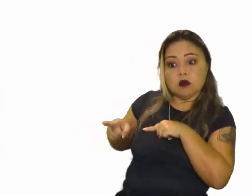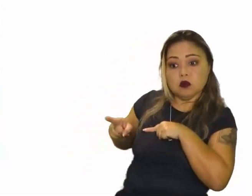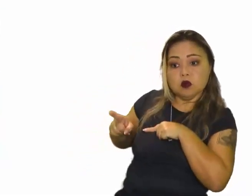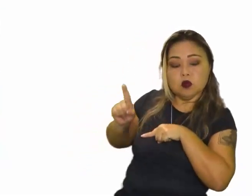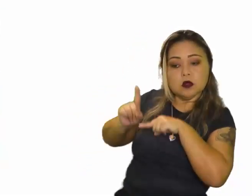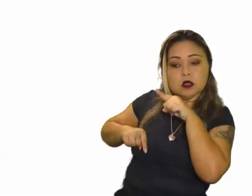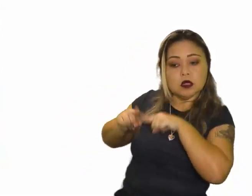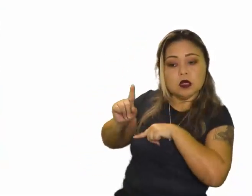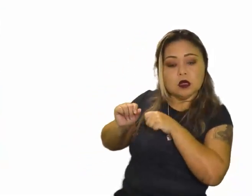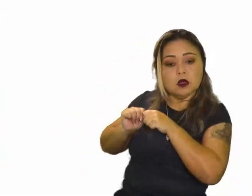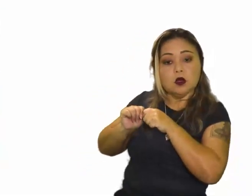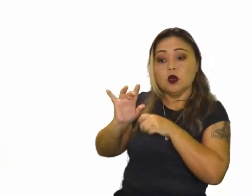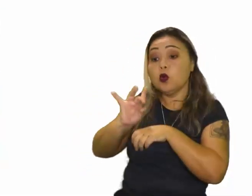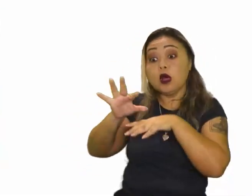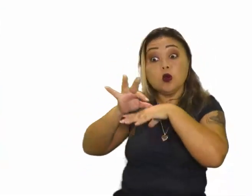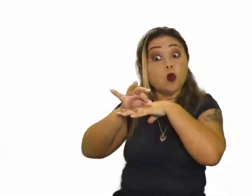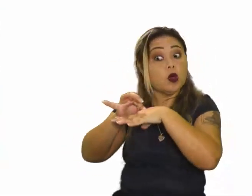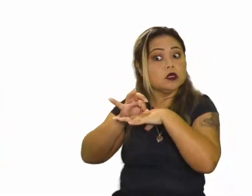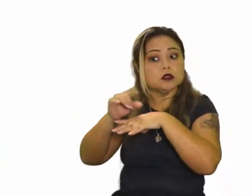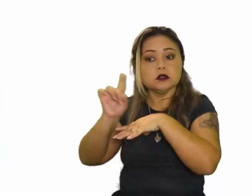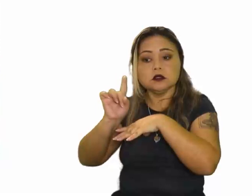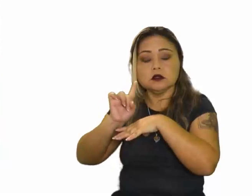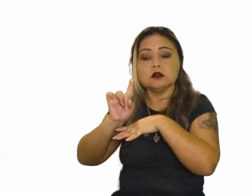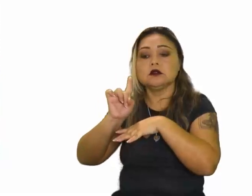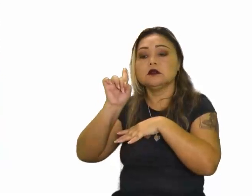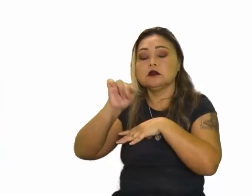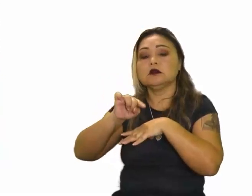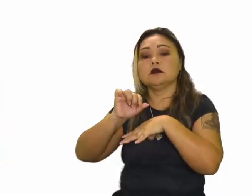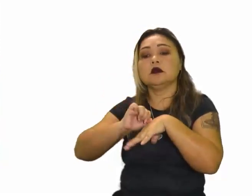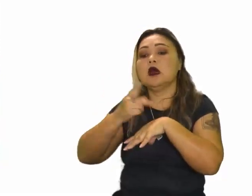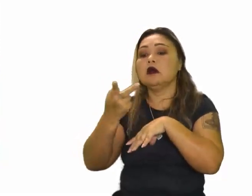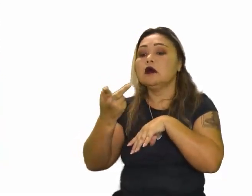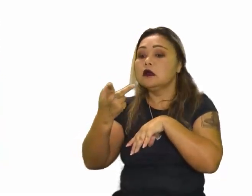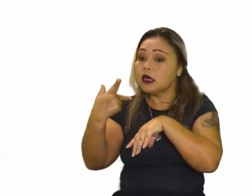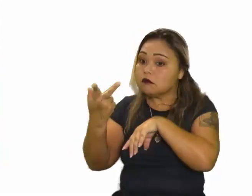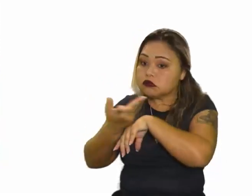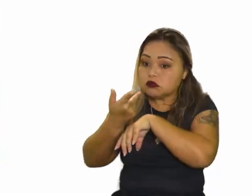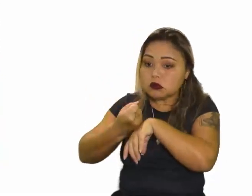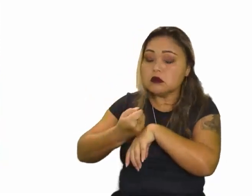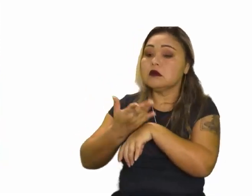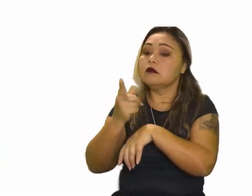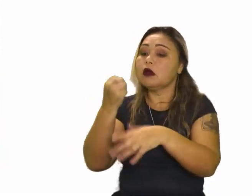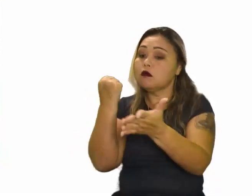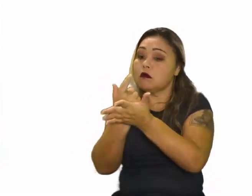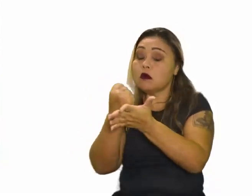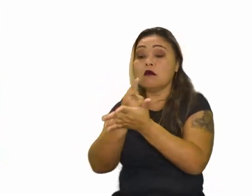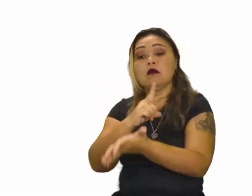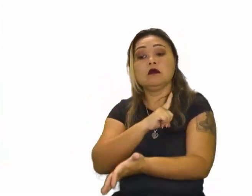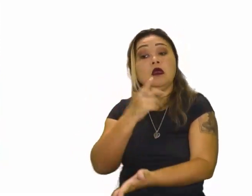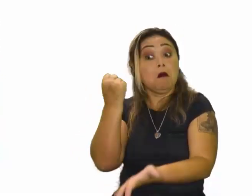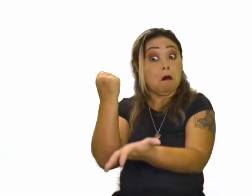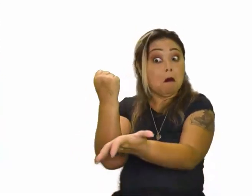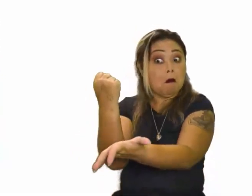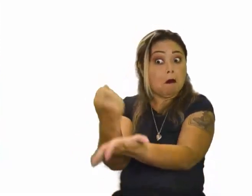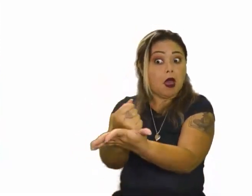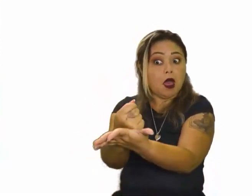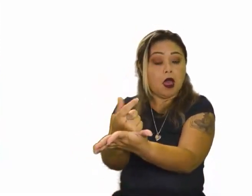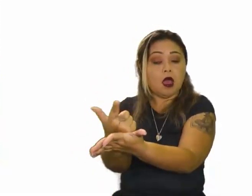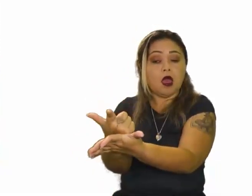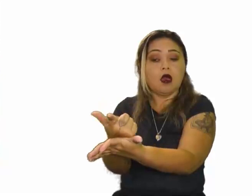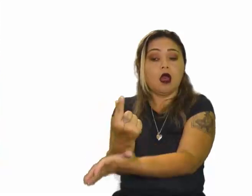esse produto que ela não é só a carne, que é muito procurada no mercado e tem um pagamento, né?